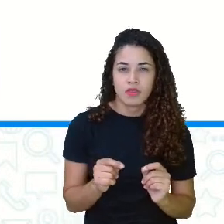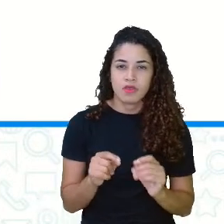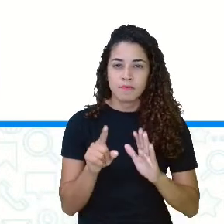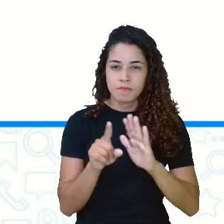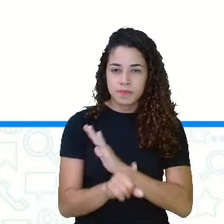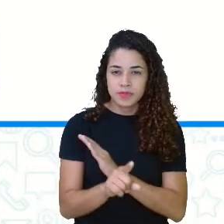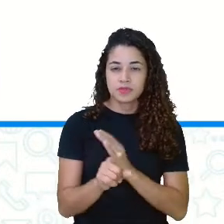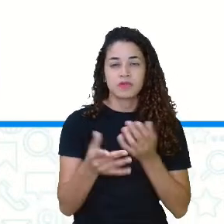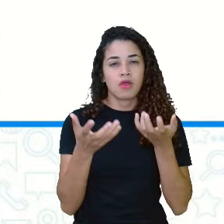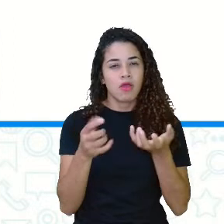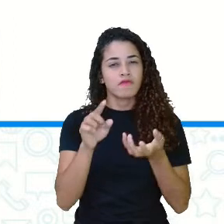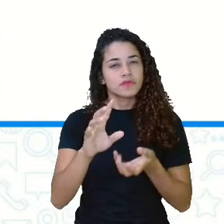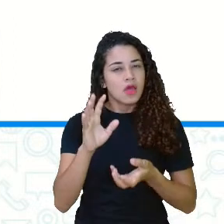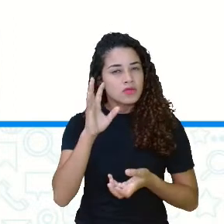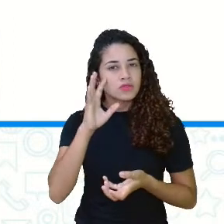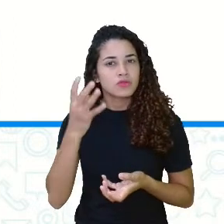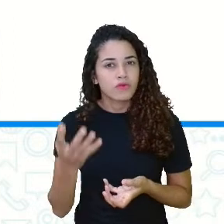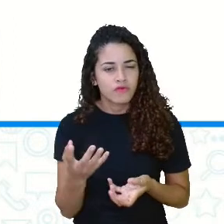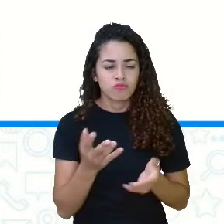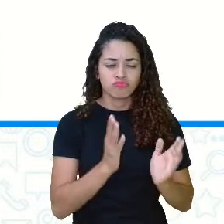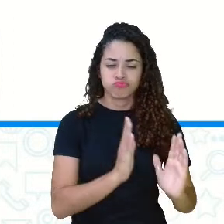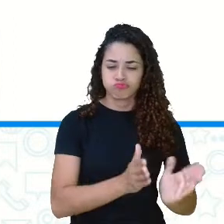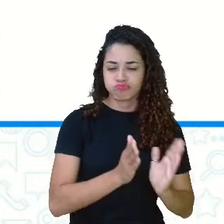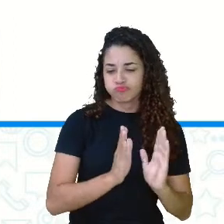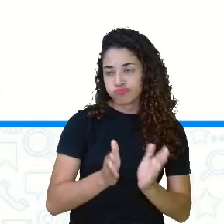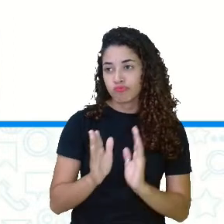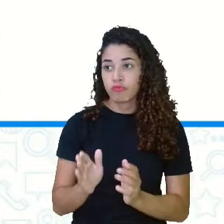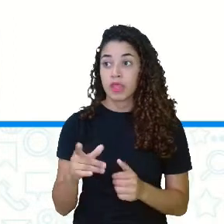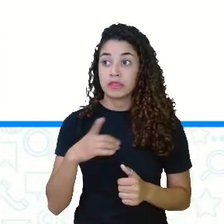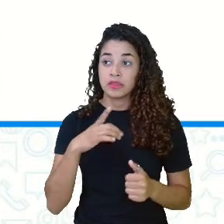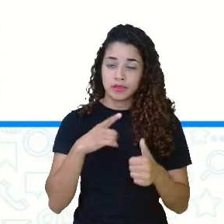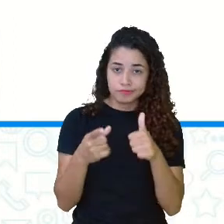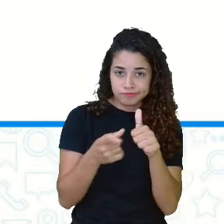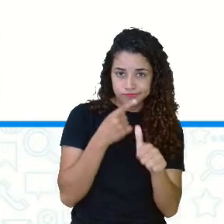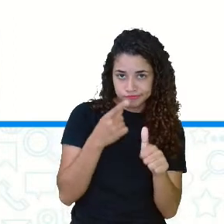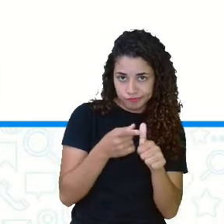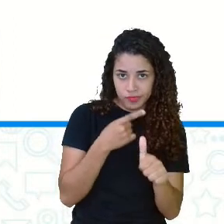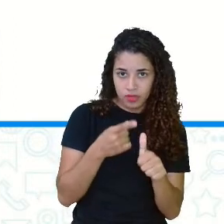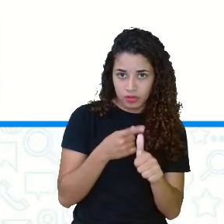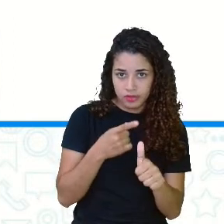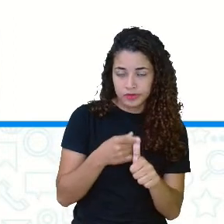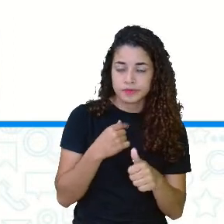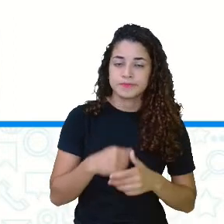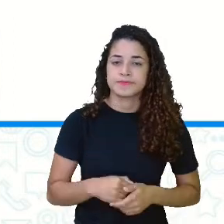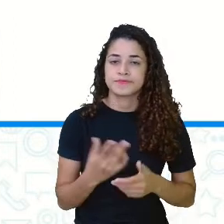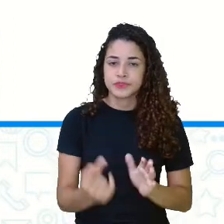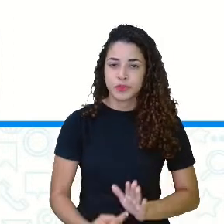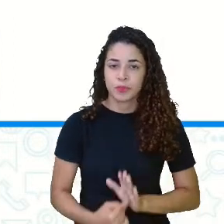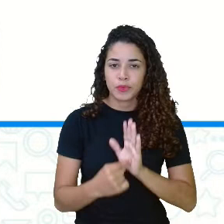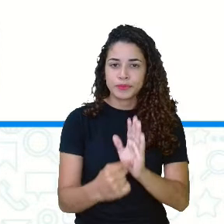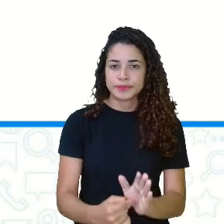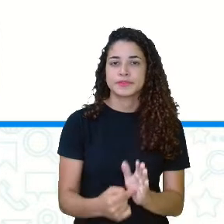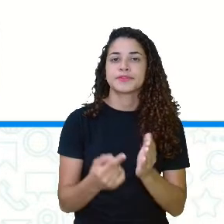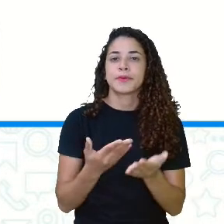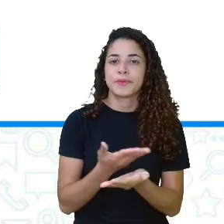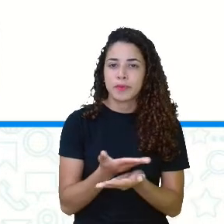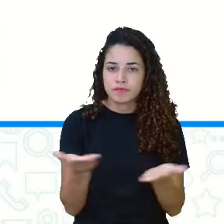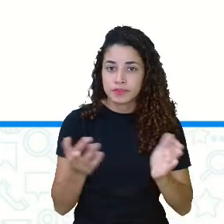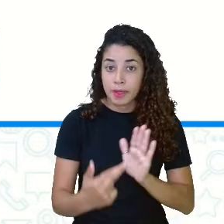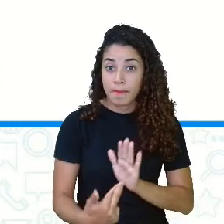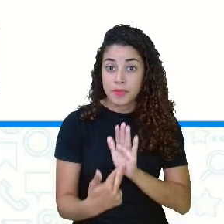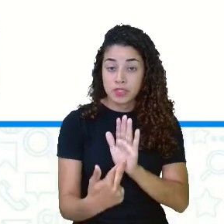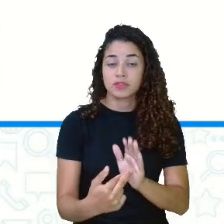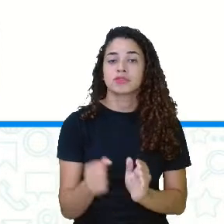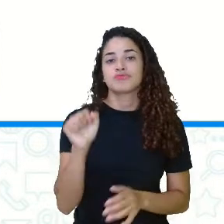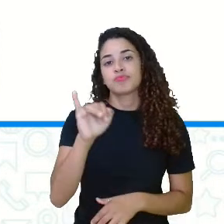vão resolver por partes. Tem aí a primeira parte, que eu estou mostrando a representação